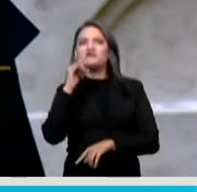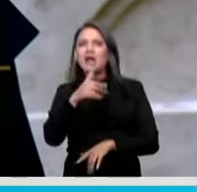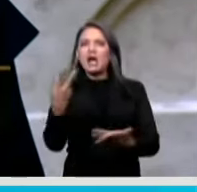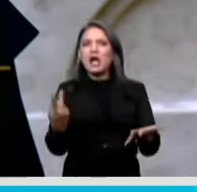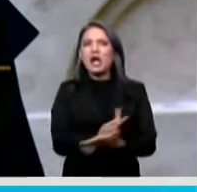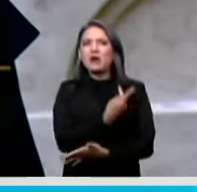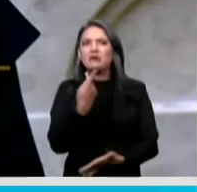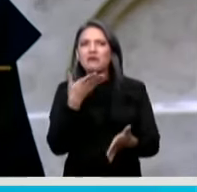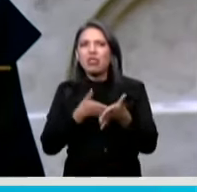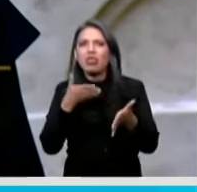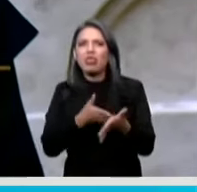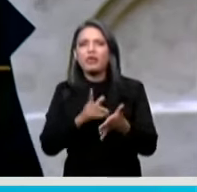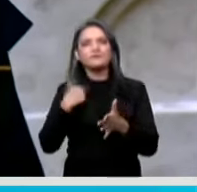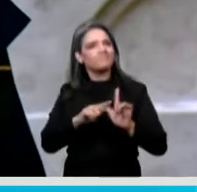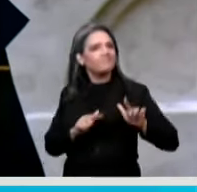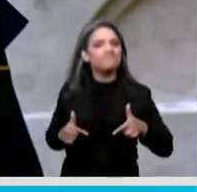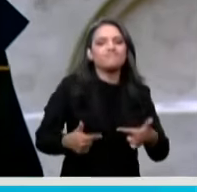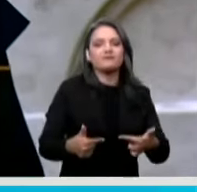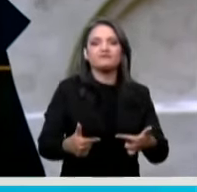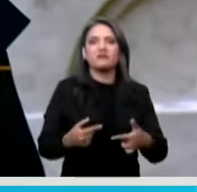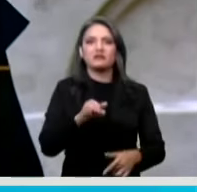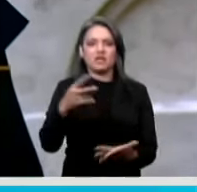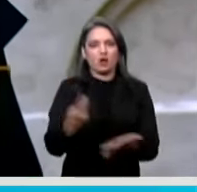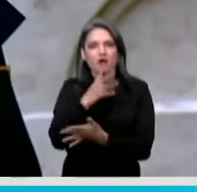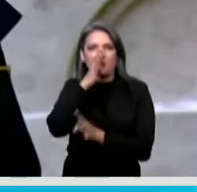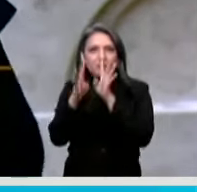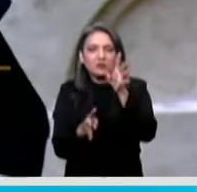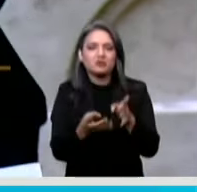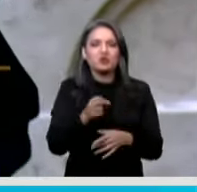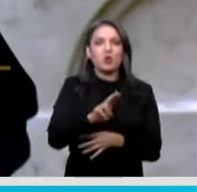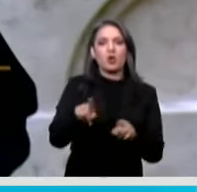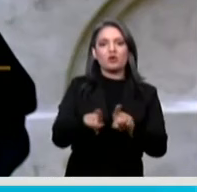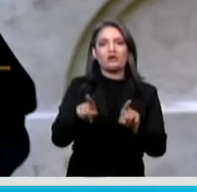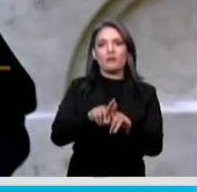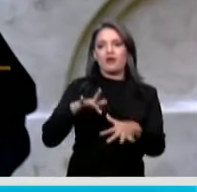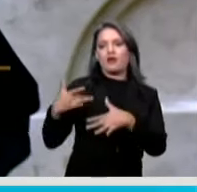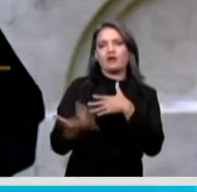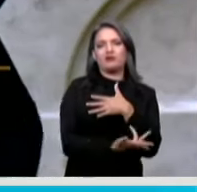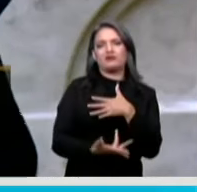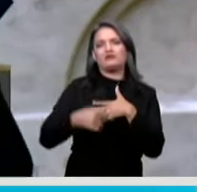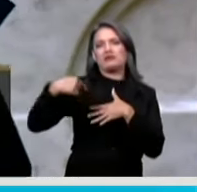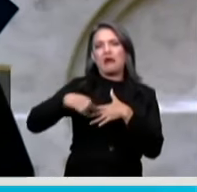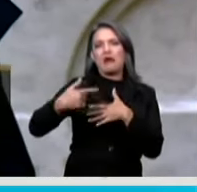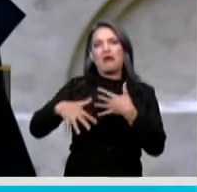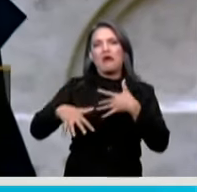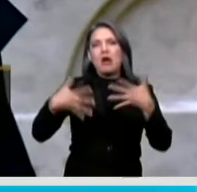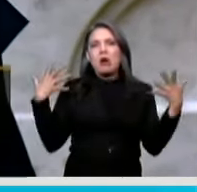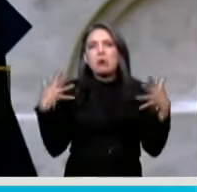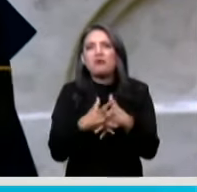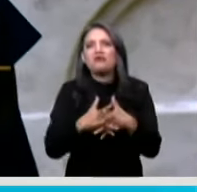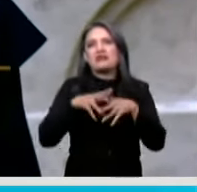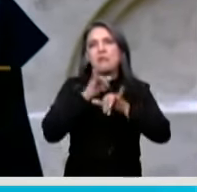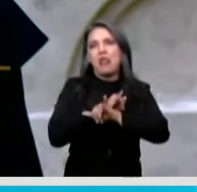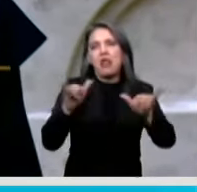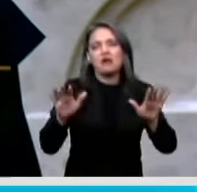processos será que é uma tentativa também Diogo de tentar reparar um pouco essa imagem tão desgastada do Judiciário nos últimos anos Lembrando que há poucos dias a